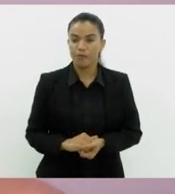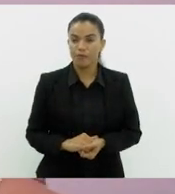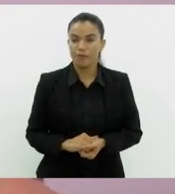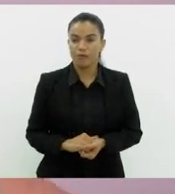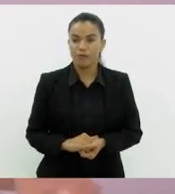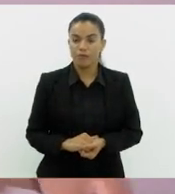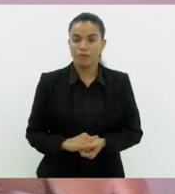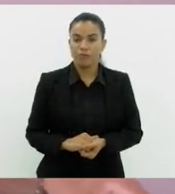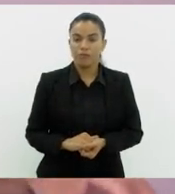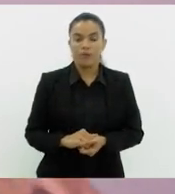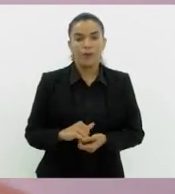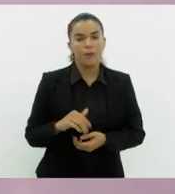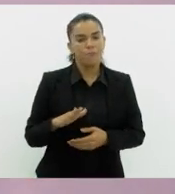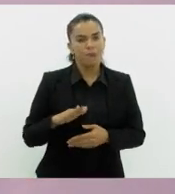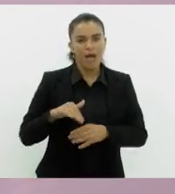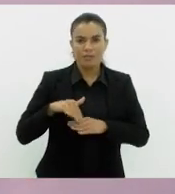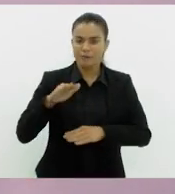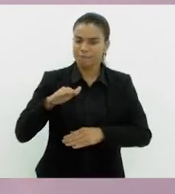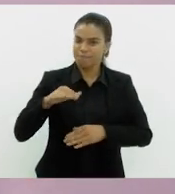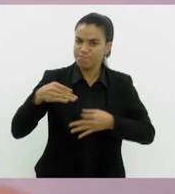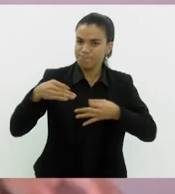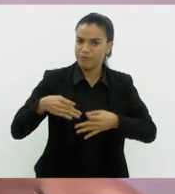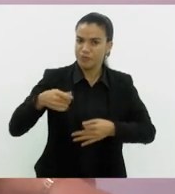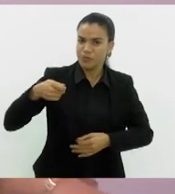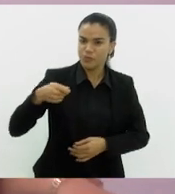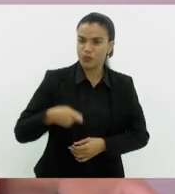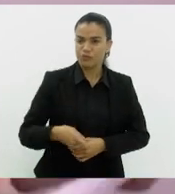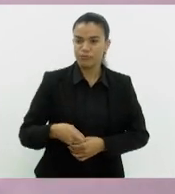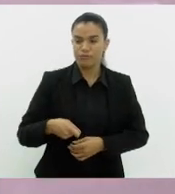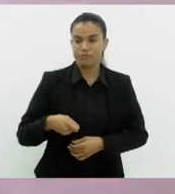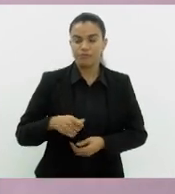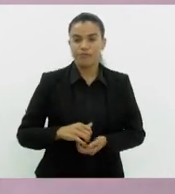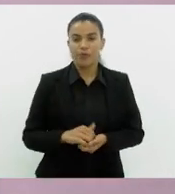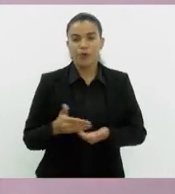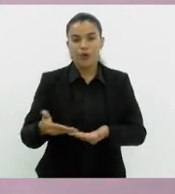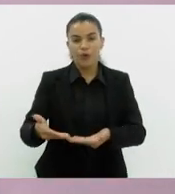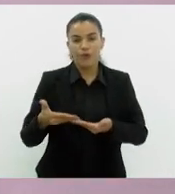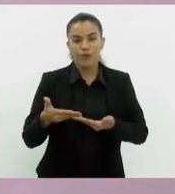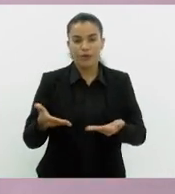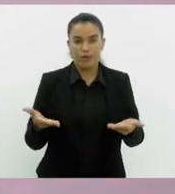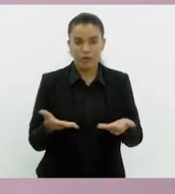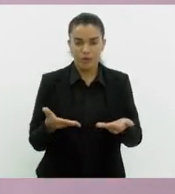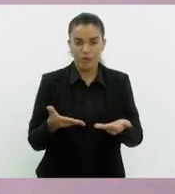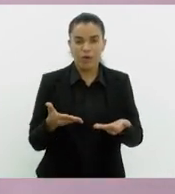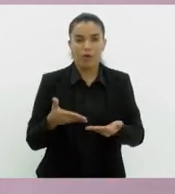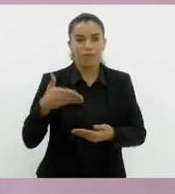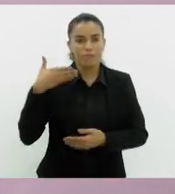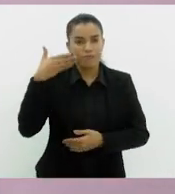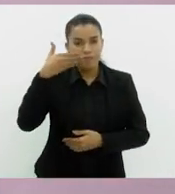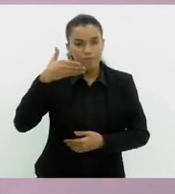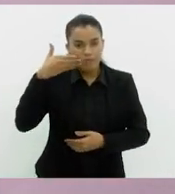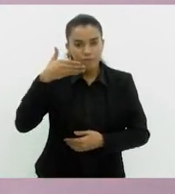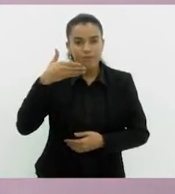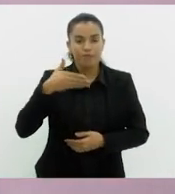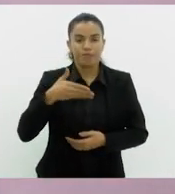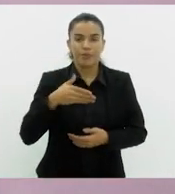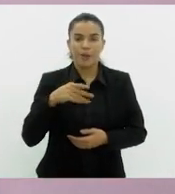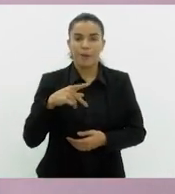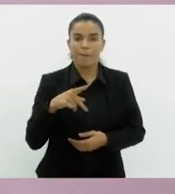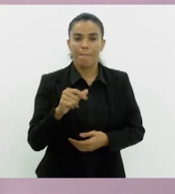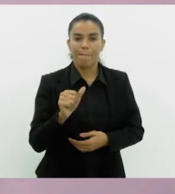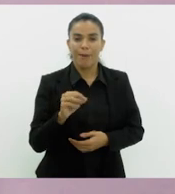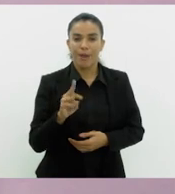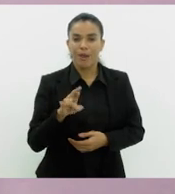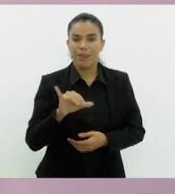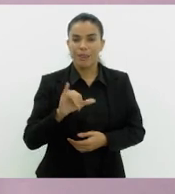maneira enfática no Congresso Nacional. Convido agora a fazer o uso da fala a senhora Patrícia